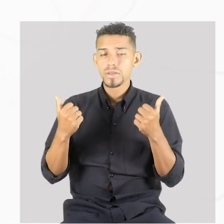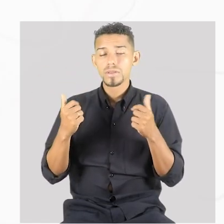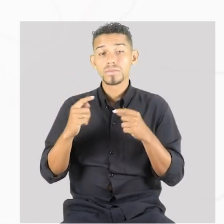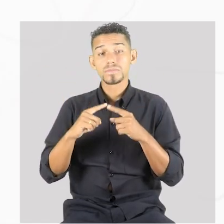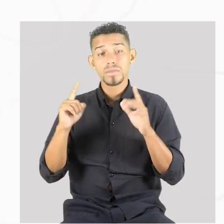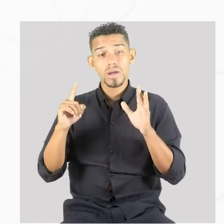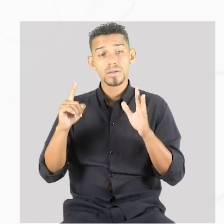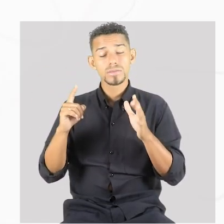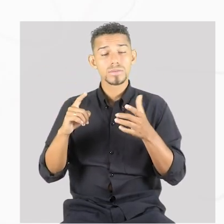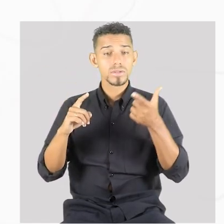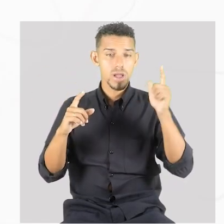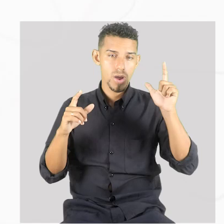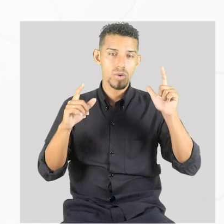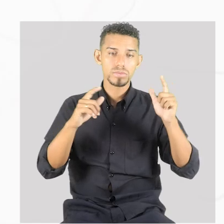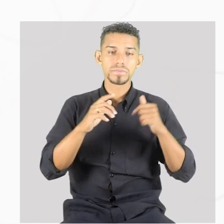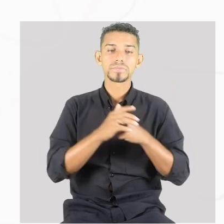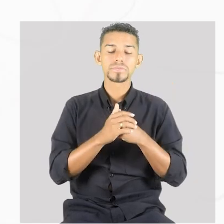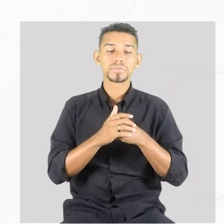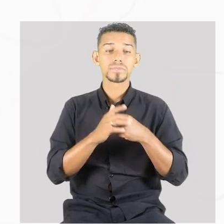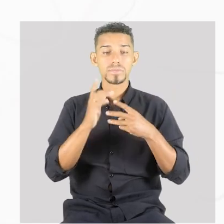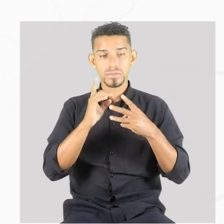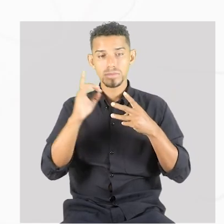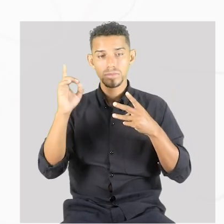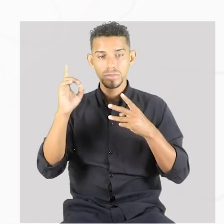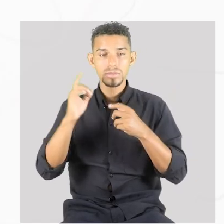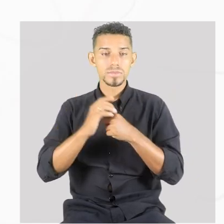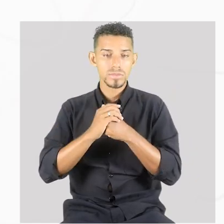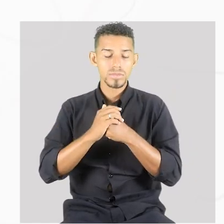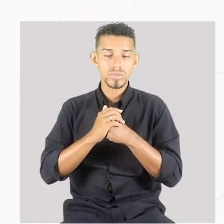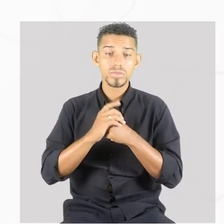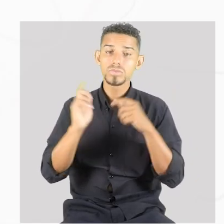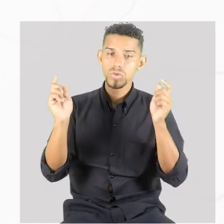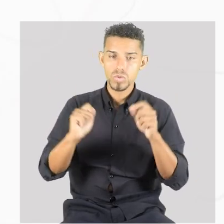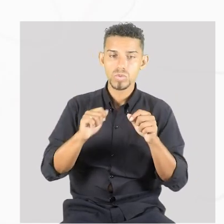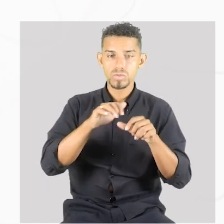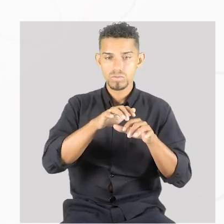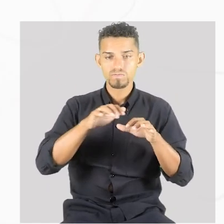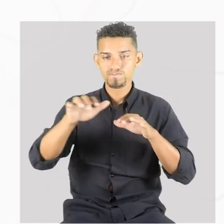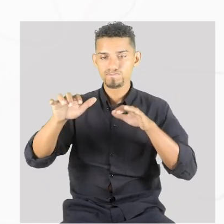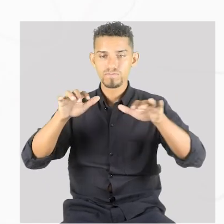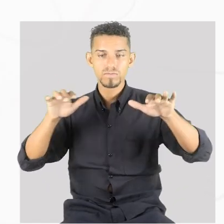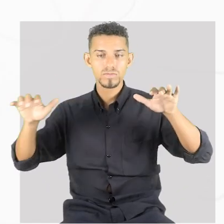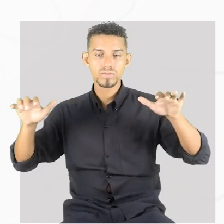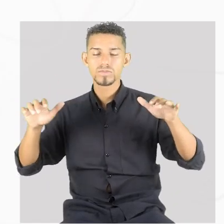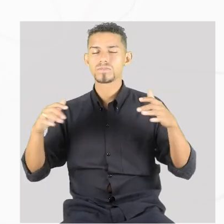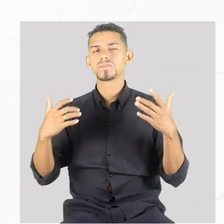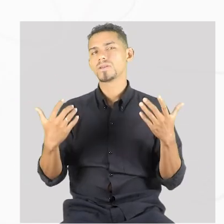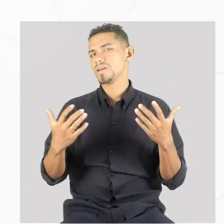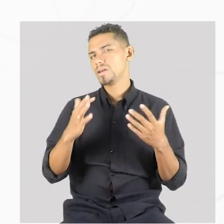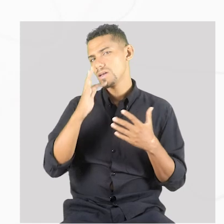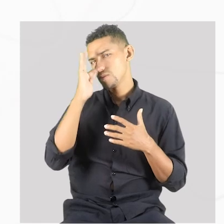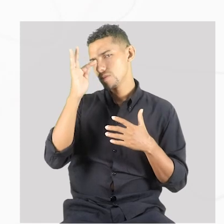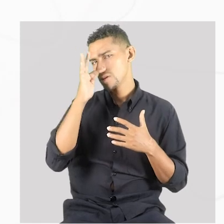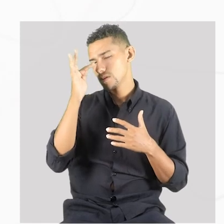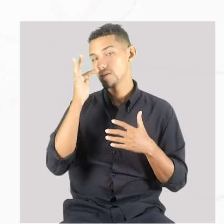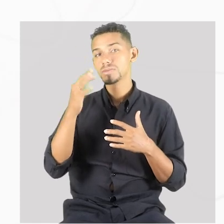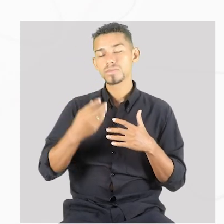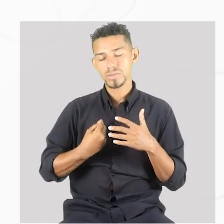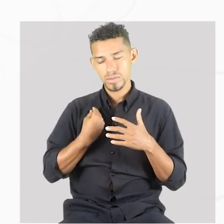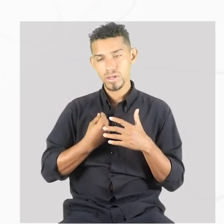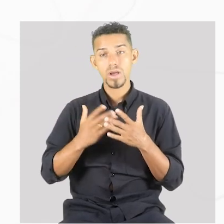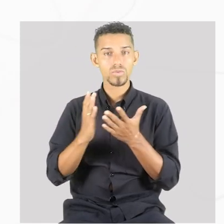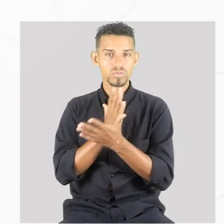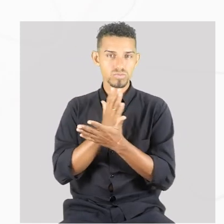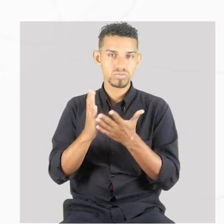vamos eliminar as demais. Letra D, tem capacidade de locomover-se sobre um substrato. Gente, as plantas, apesar de existirem